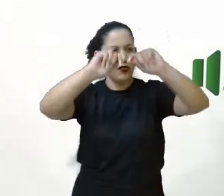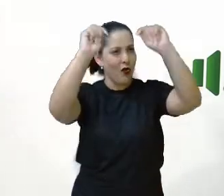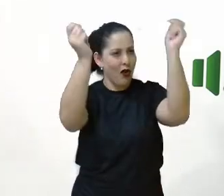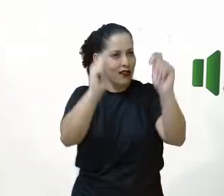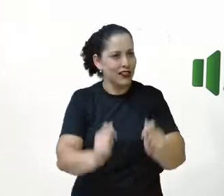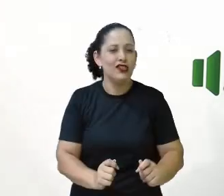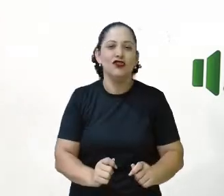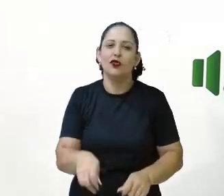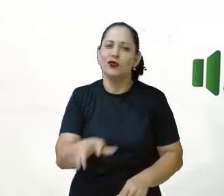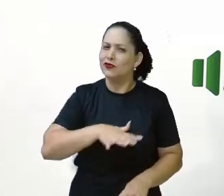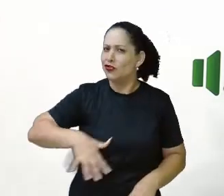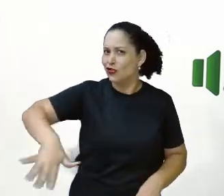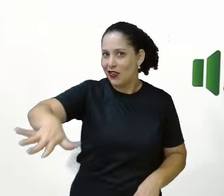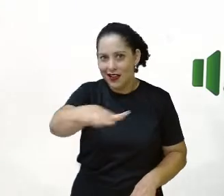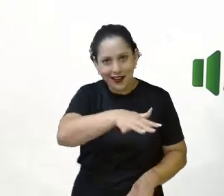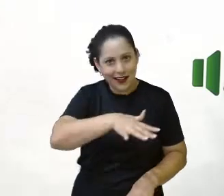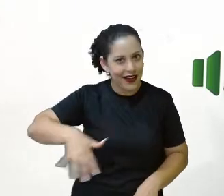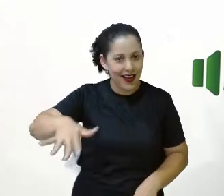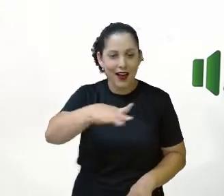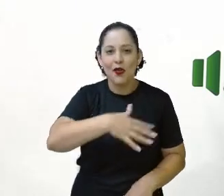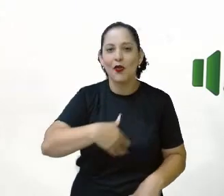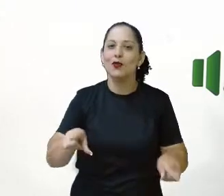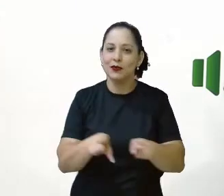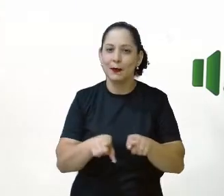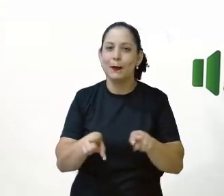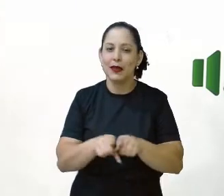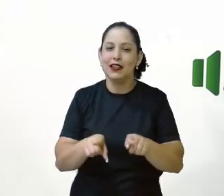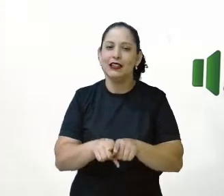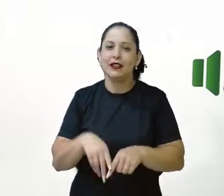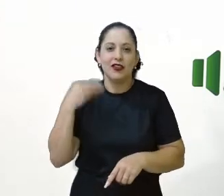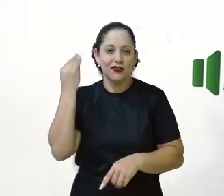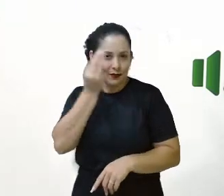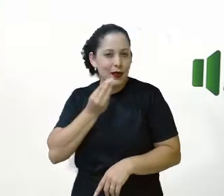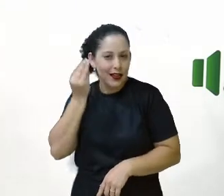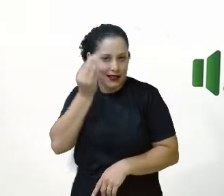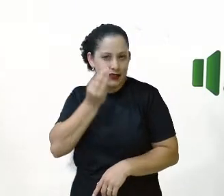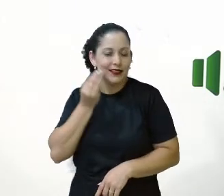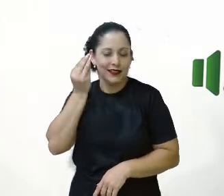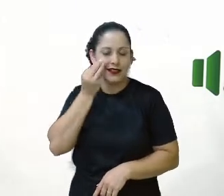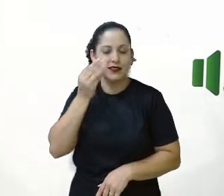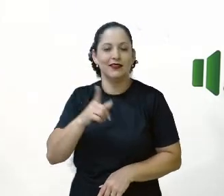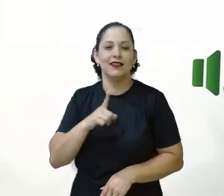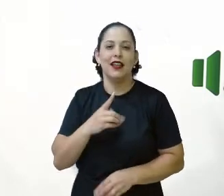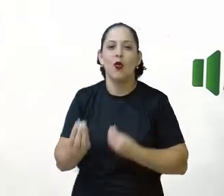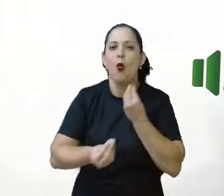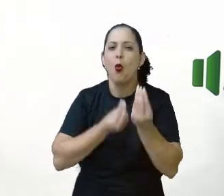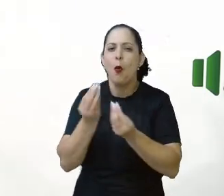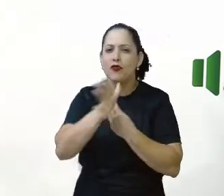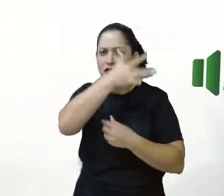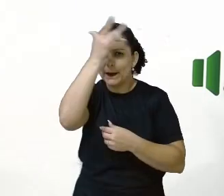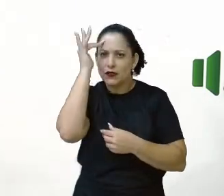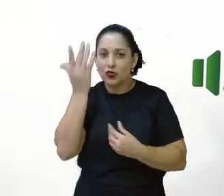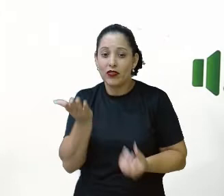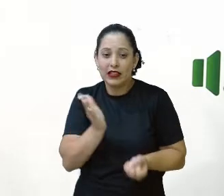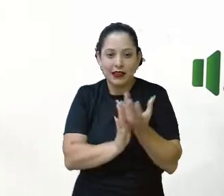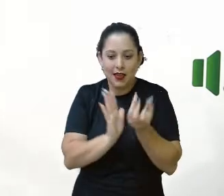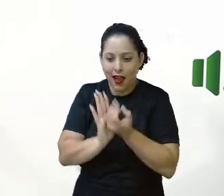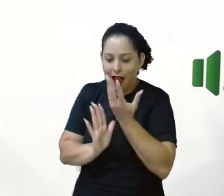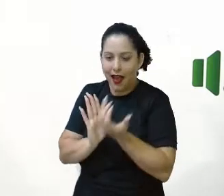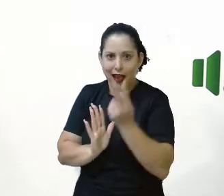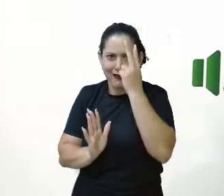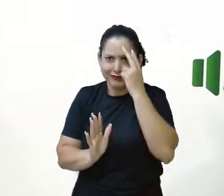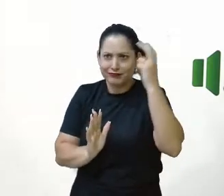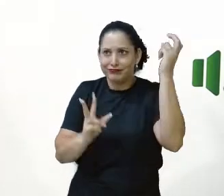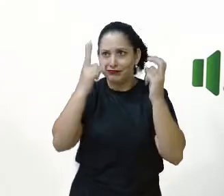né? Todo o conhecimento também produzido empiricamente, né, Bel? Pela experiência, como as pessoas vão construindo seus saberes. É um